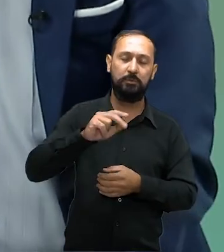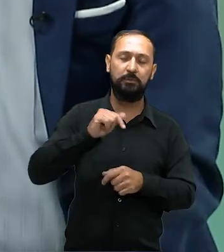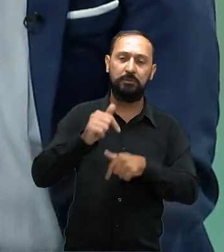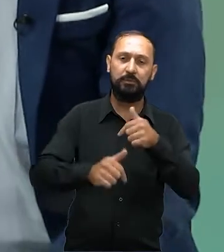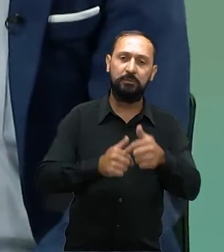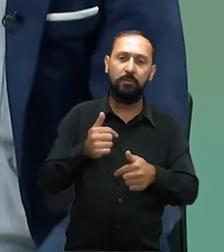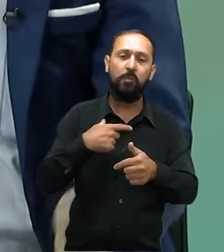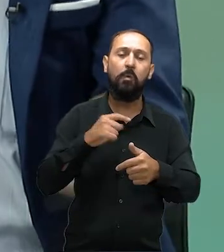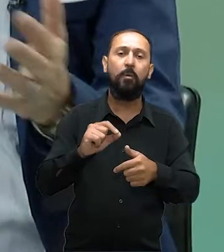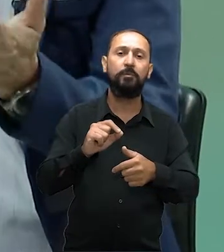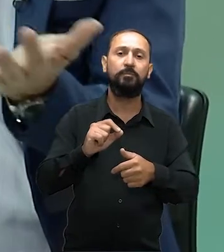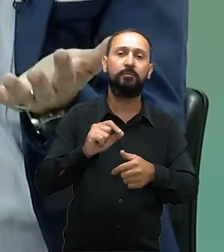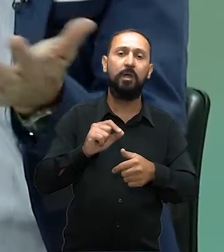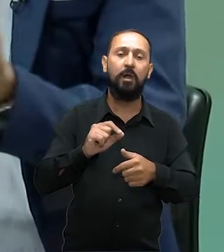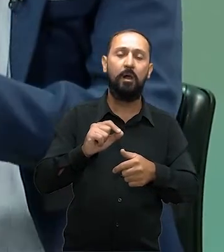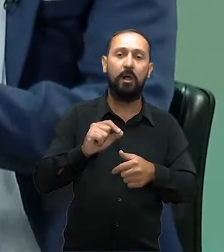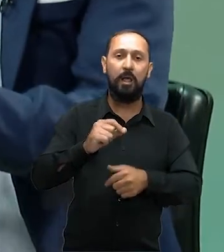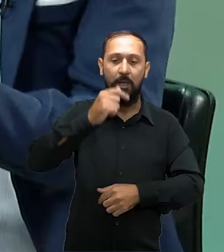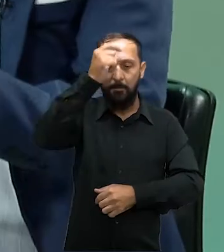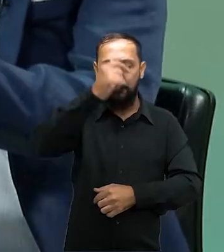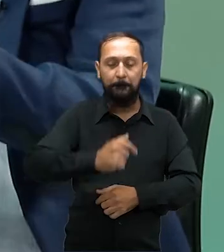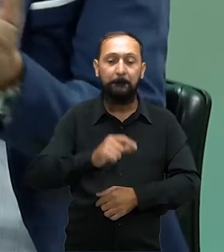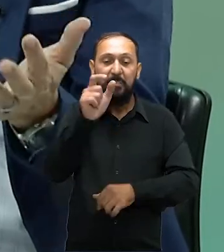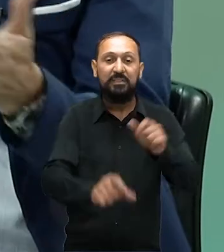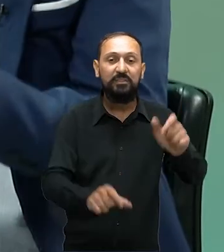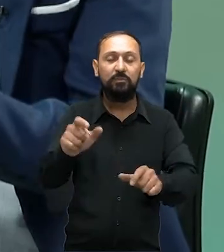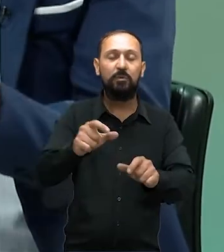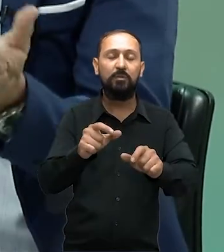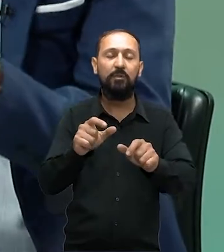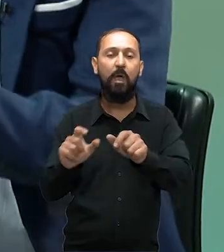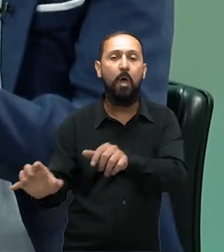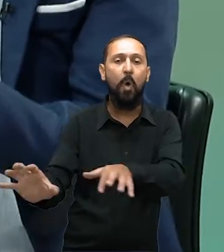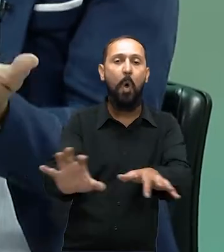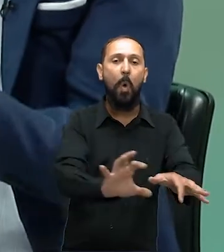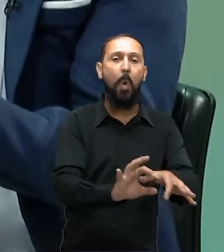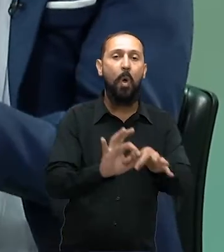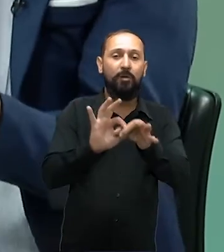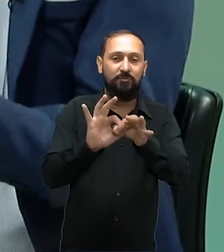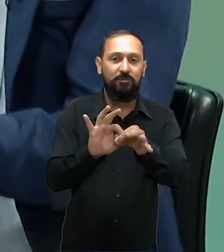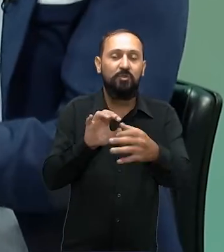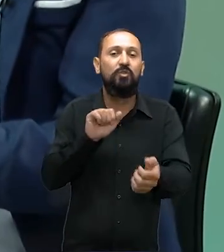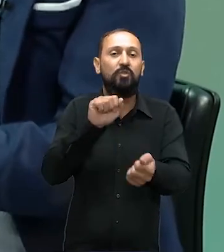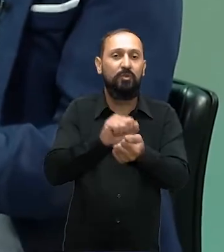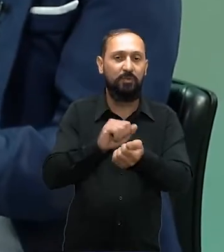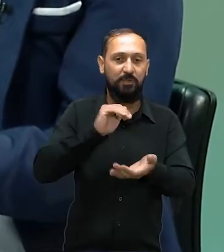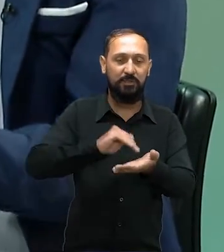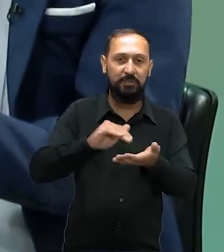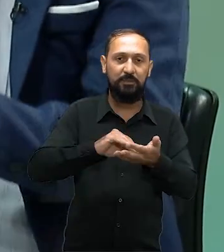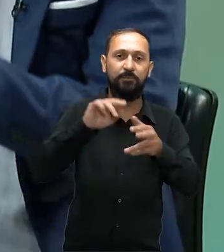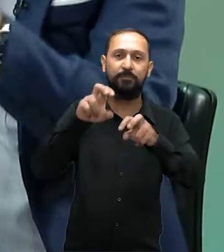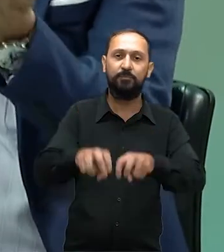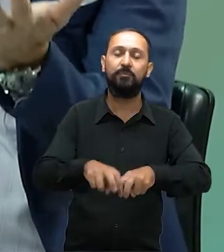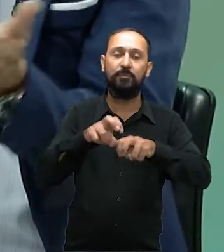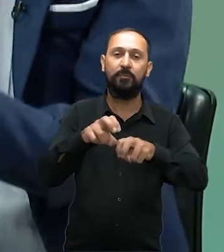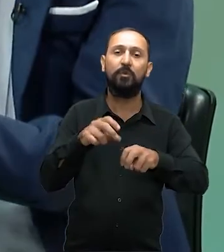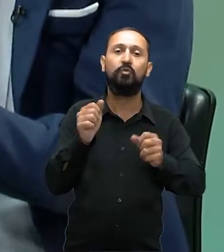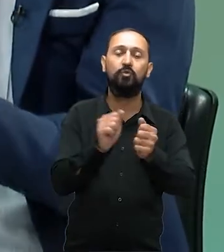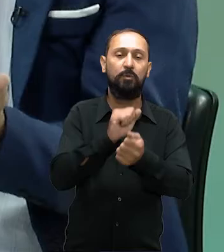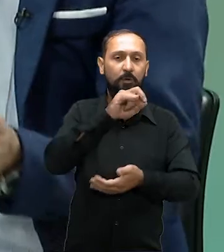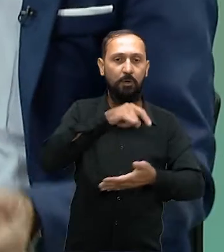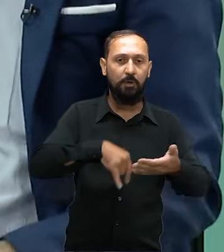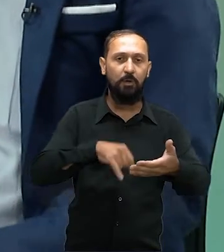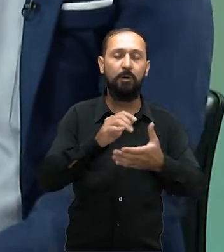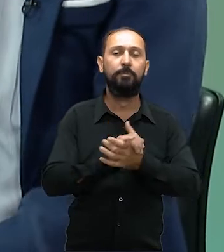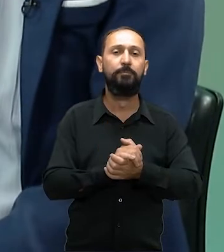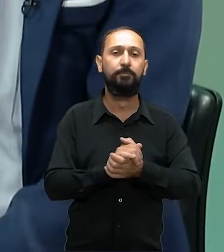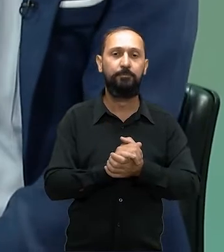através dessa ação, o cidadão se entregou, houve essa integração do cidadão junto com a Secretaria com a